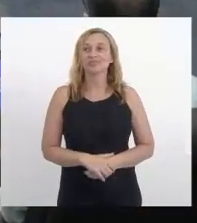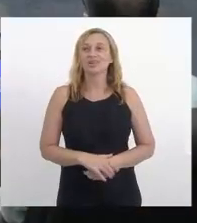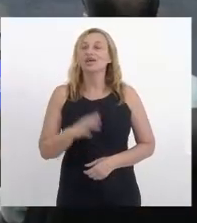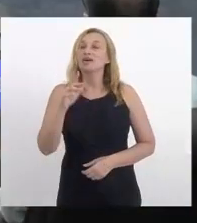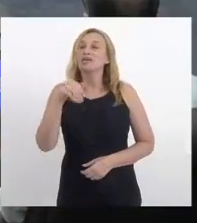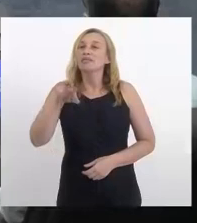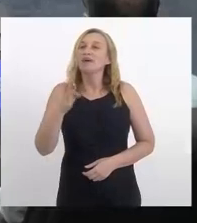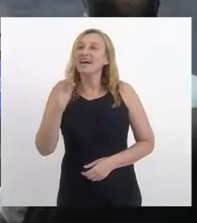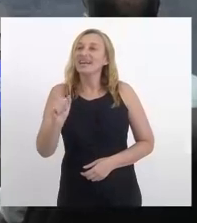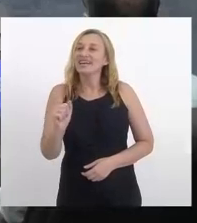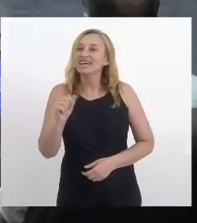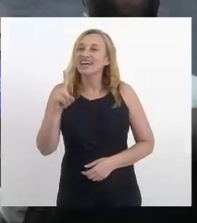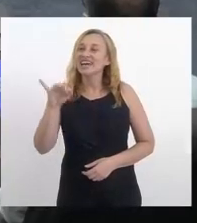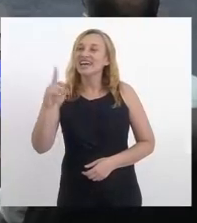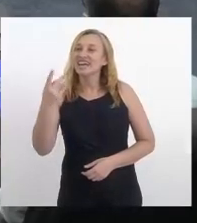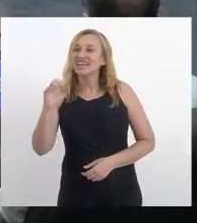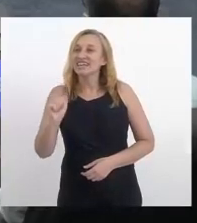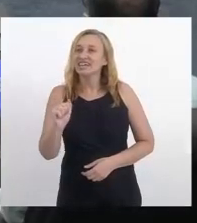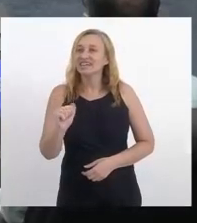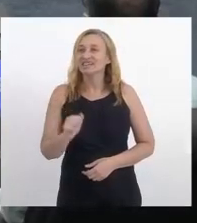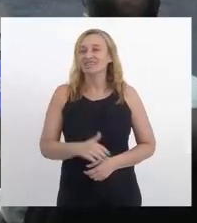Maria Helena Oliveira Lemos,